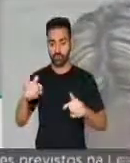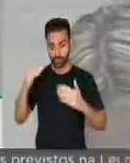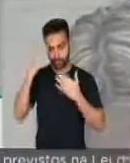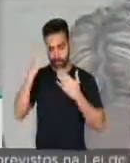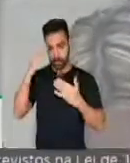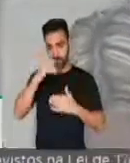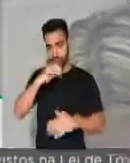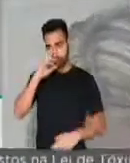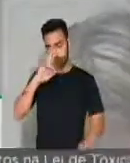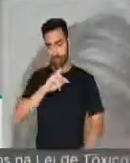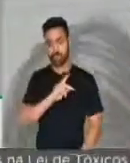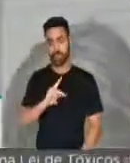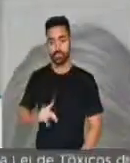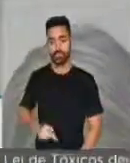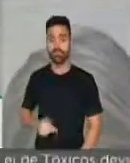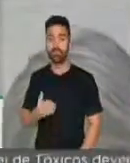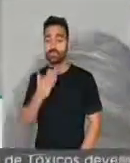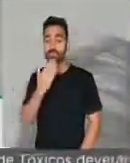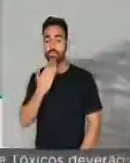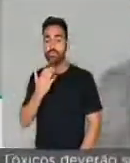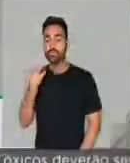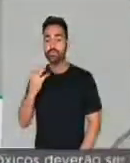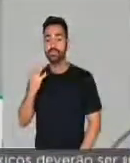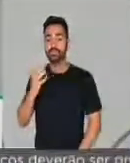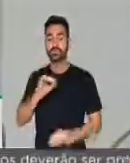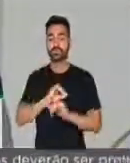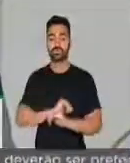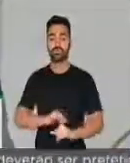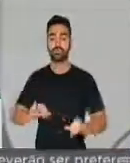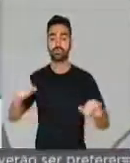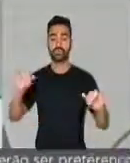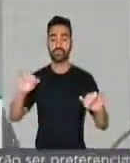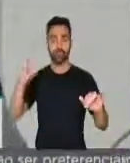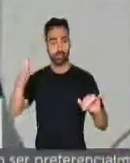presidente. Eu peço a divulgação desse anúncio na Voz do Brasil. Obrigada.